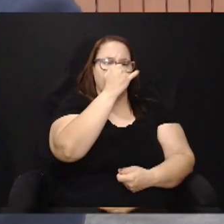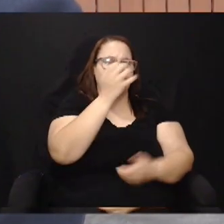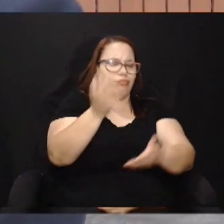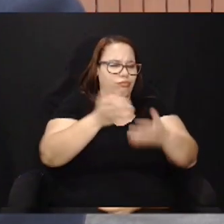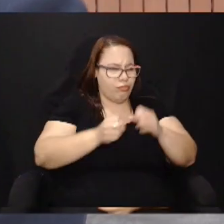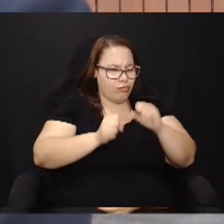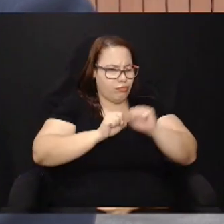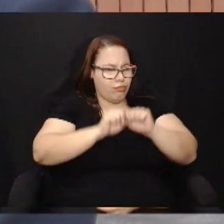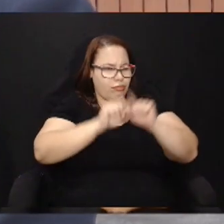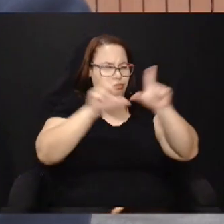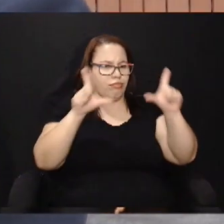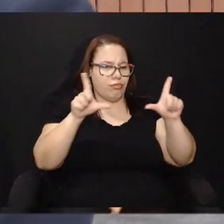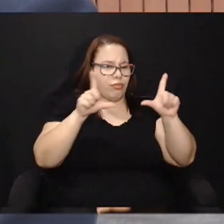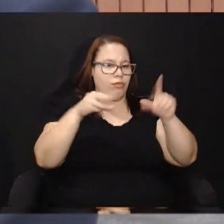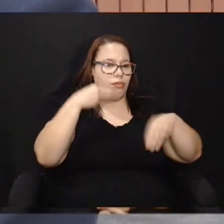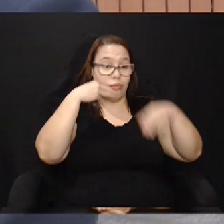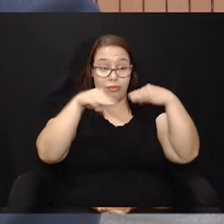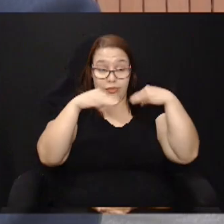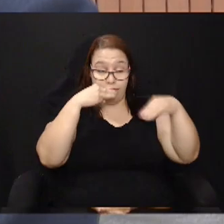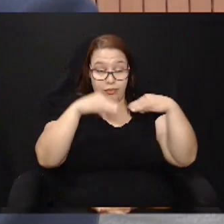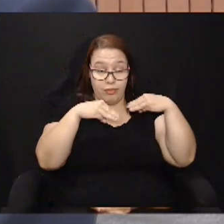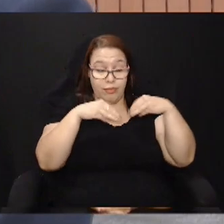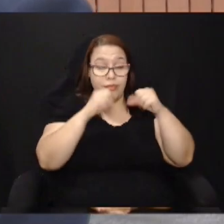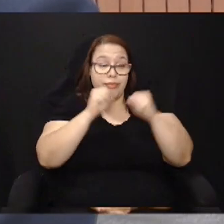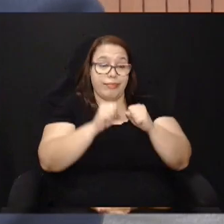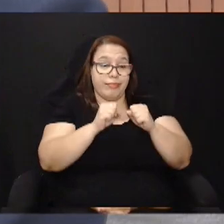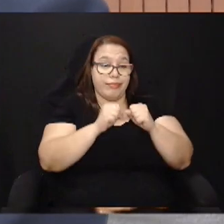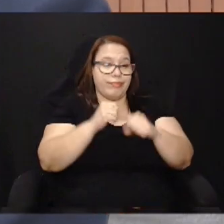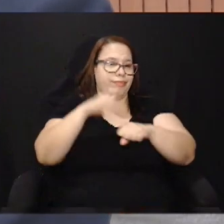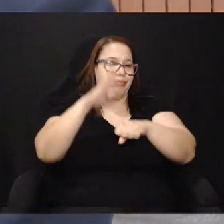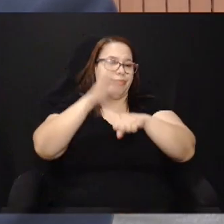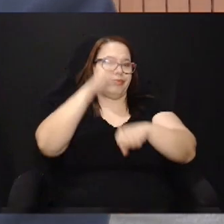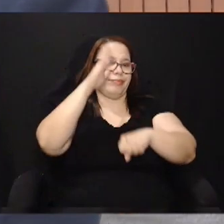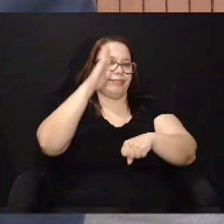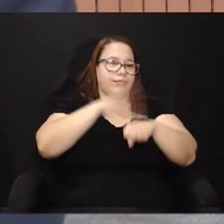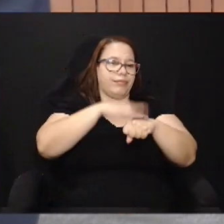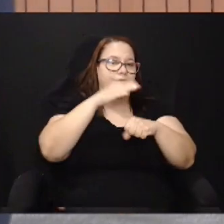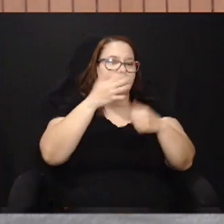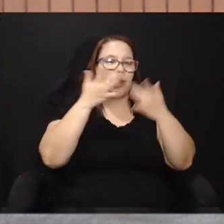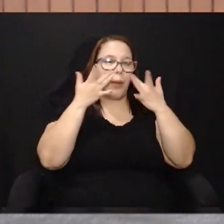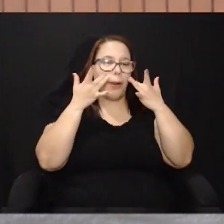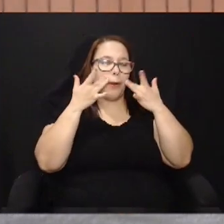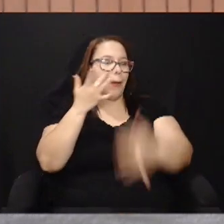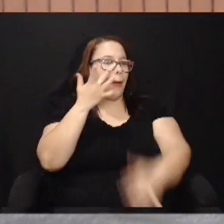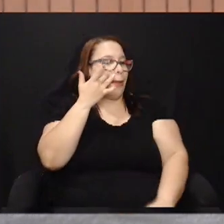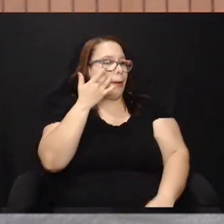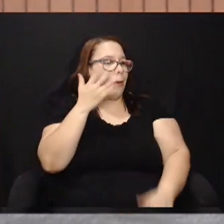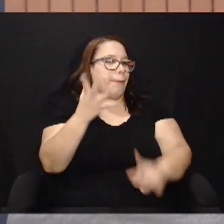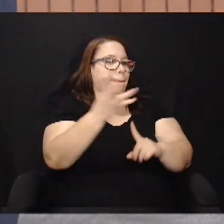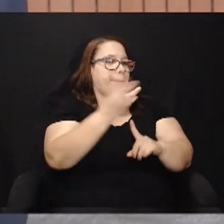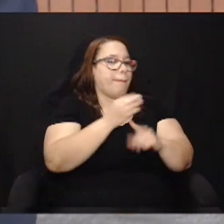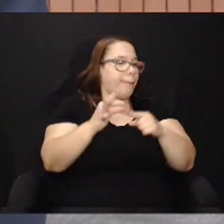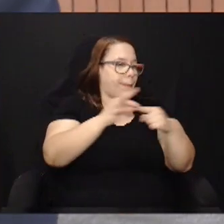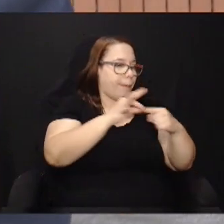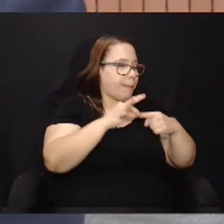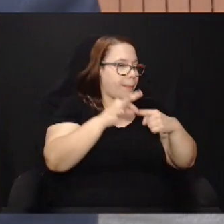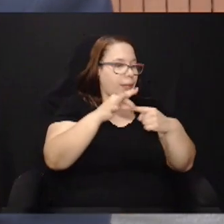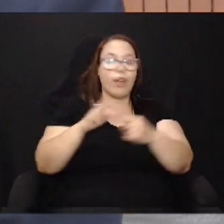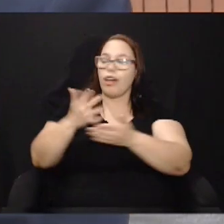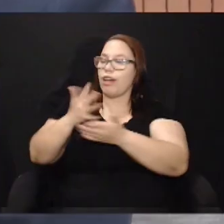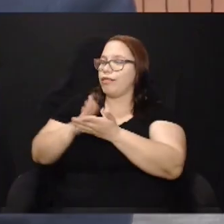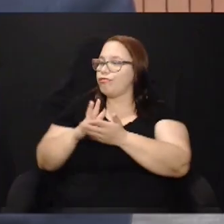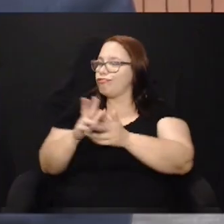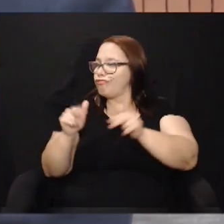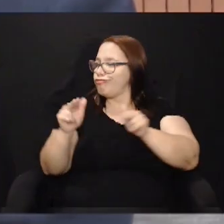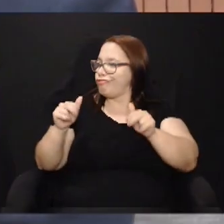esses músicos e que nós possamos levar cada vez mais o entretenimento para a periferia. Muito samba nunca é demais, né,